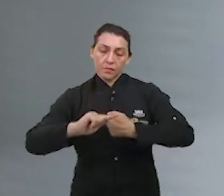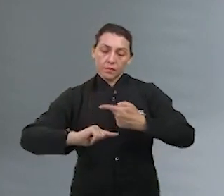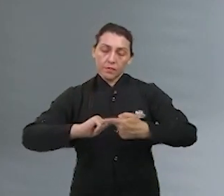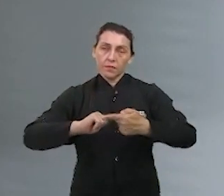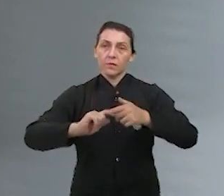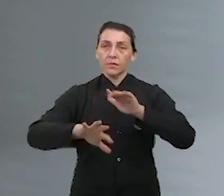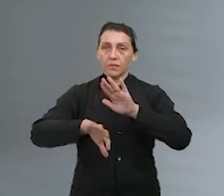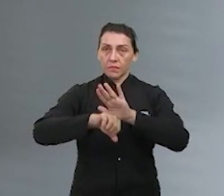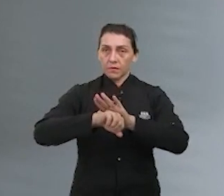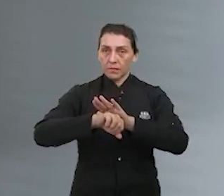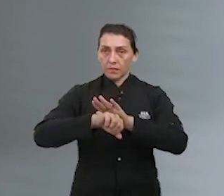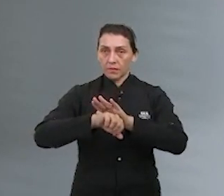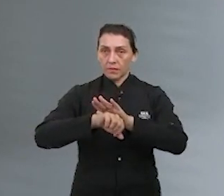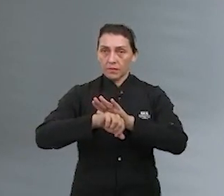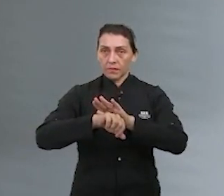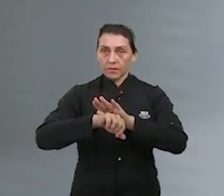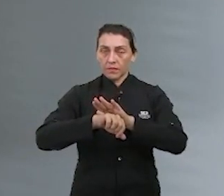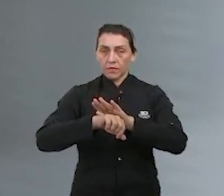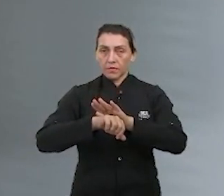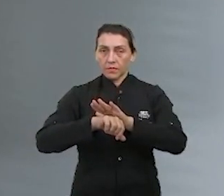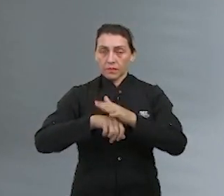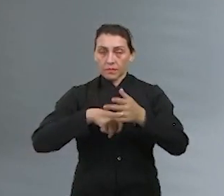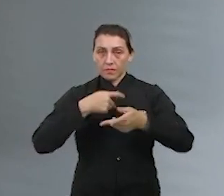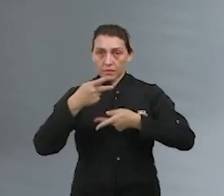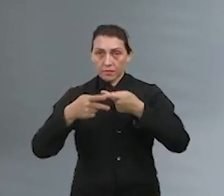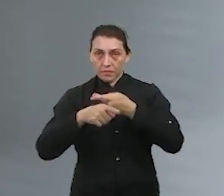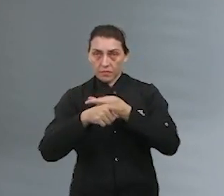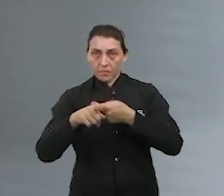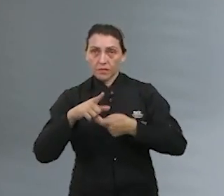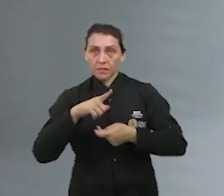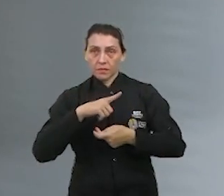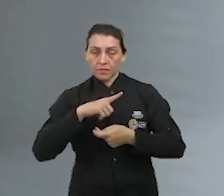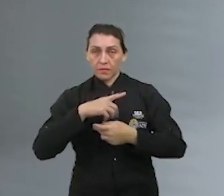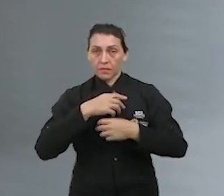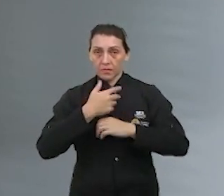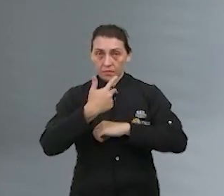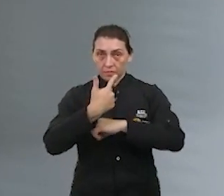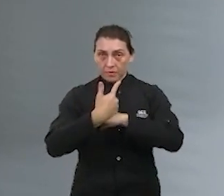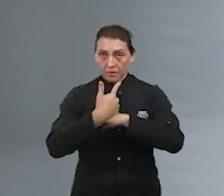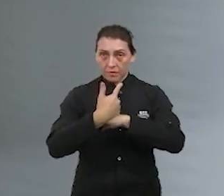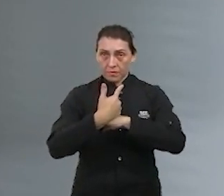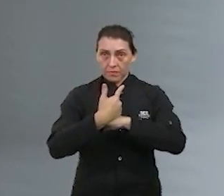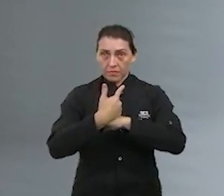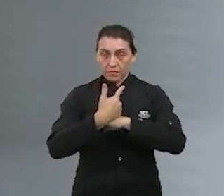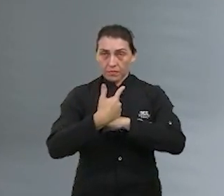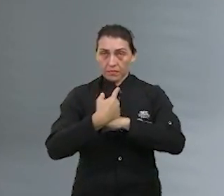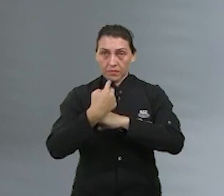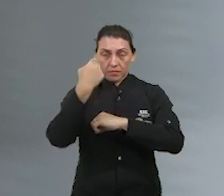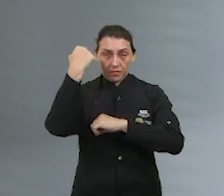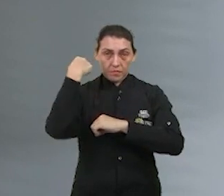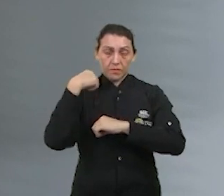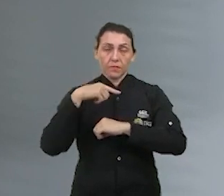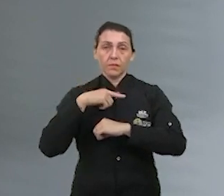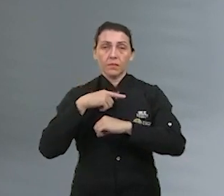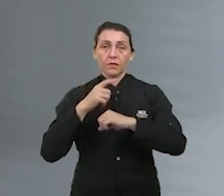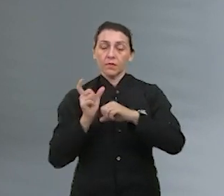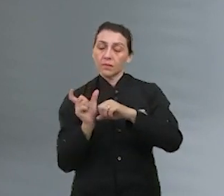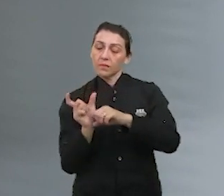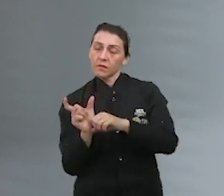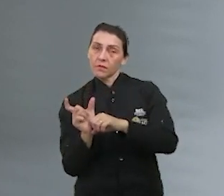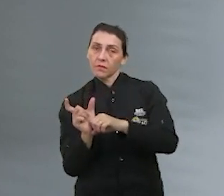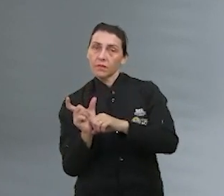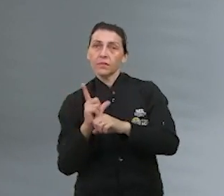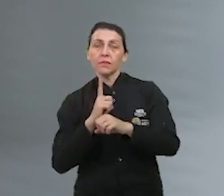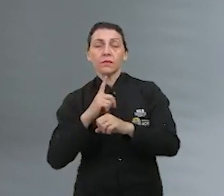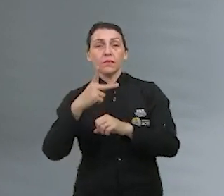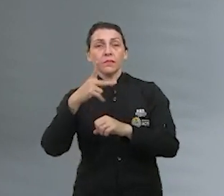aqui, vocês, né? Tô falando aqui com vocês, tem um microfone aqui gravando e atrás do microfone tem um dispositivo que